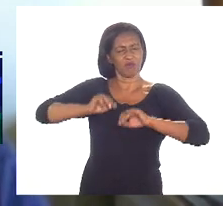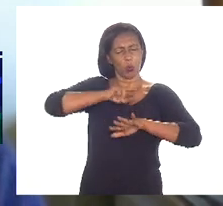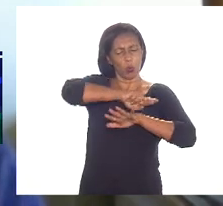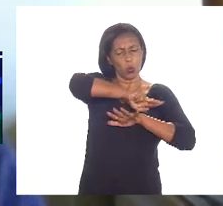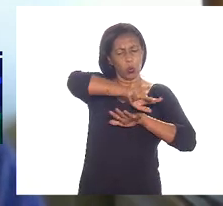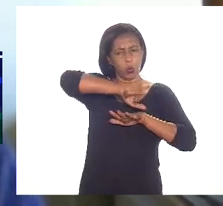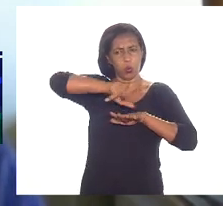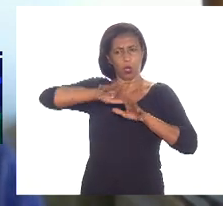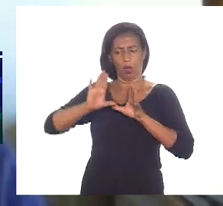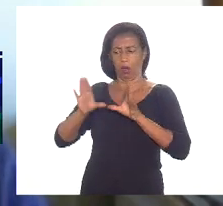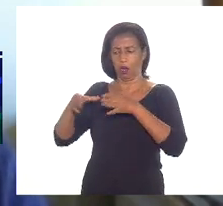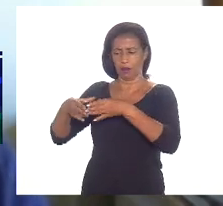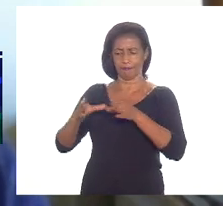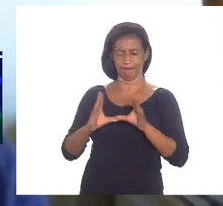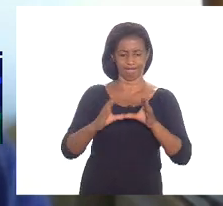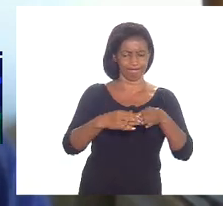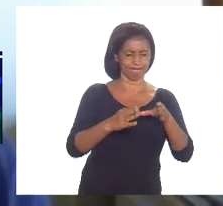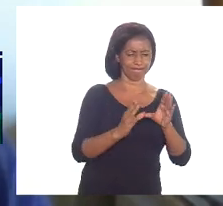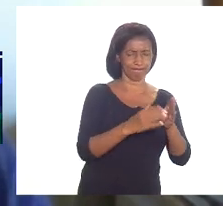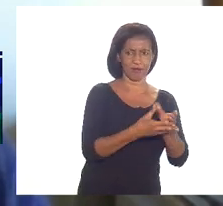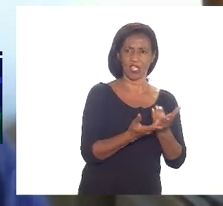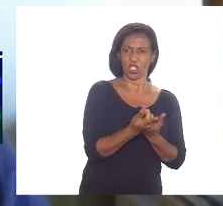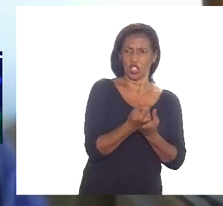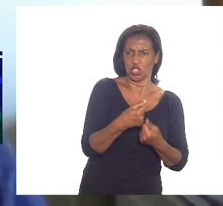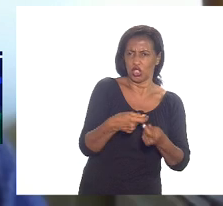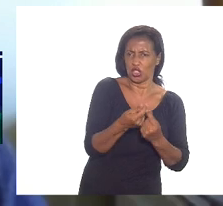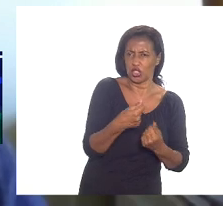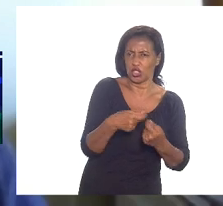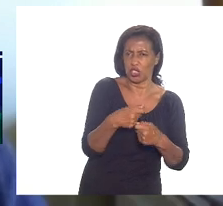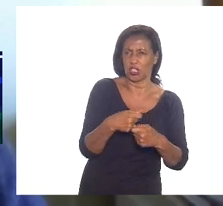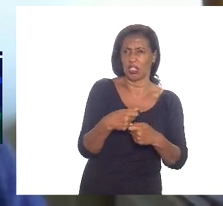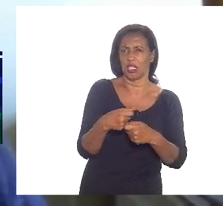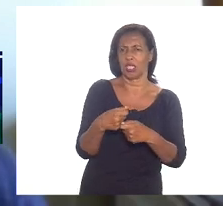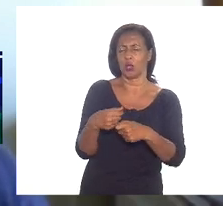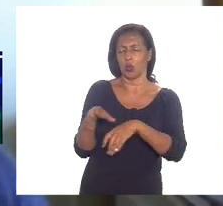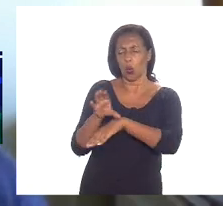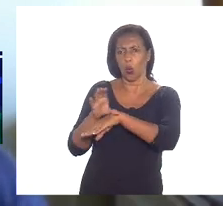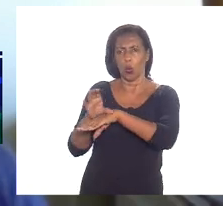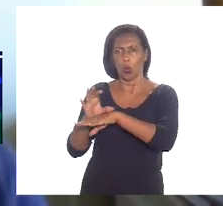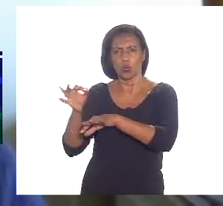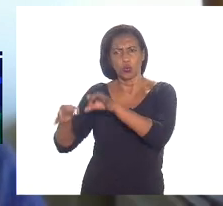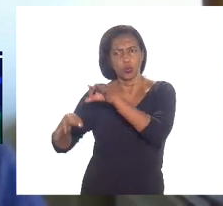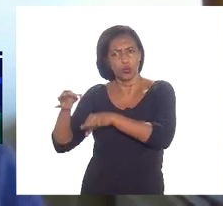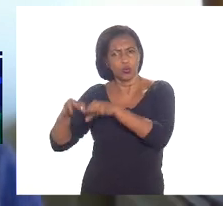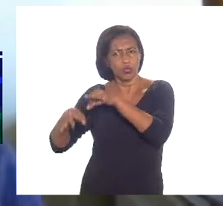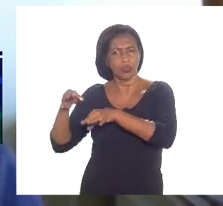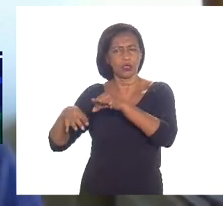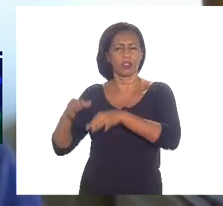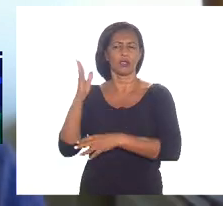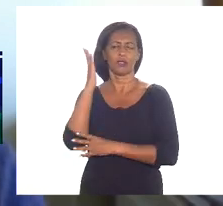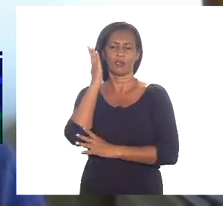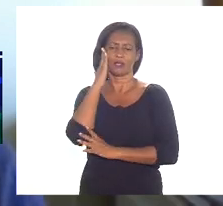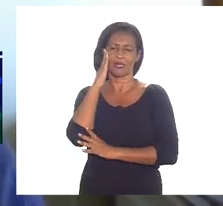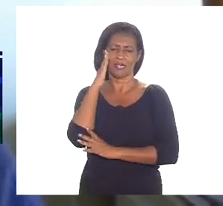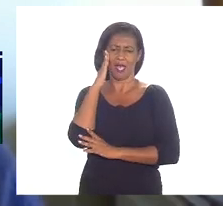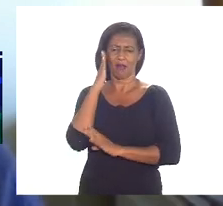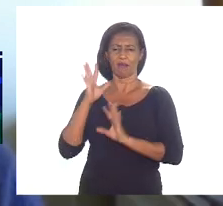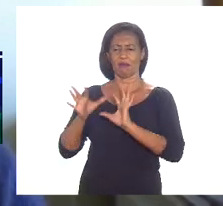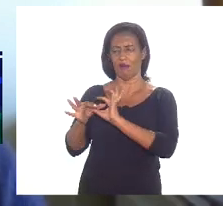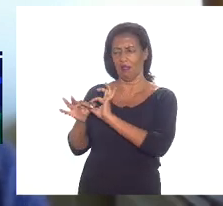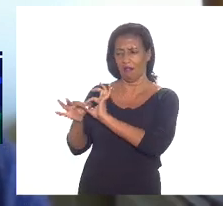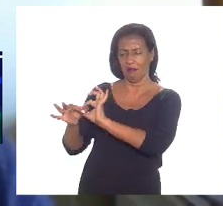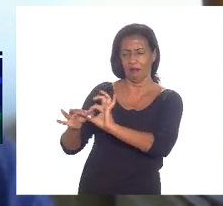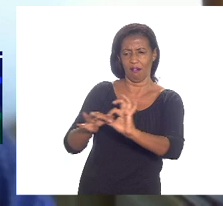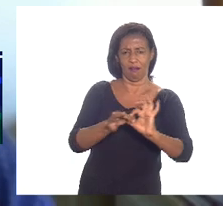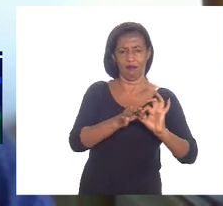diversas comissões tanto de orçamento quanto de polícia de construção E Jus ó e além do mais fará uma aliança